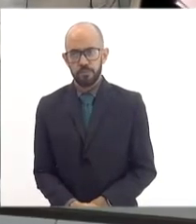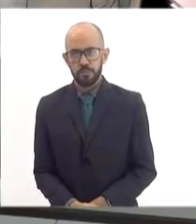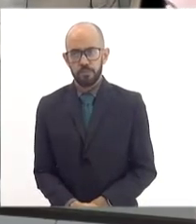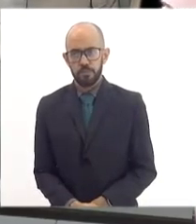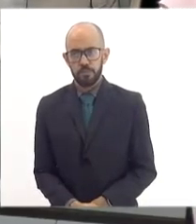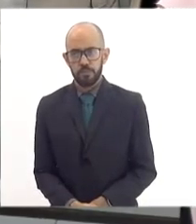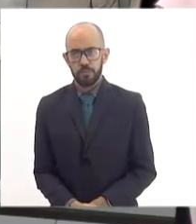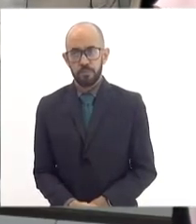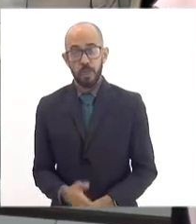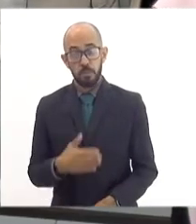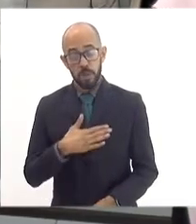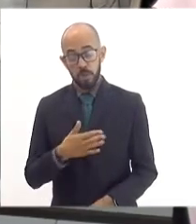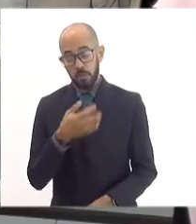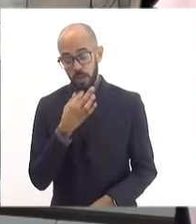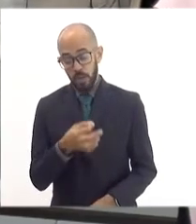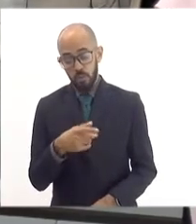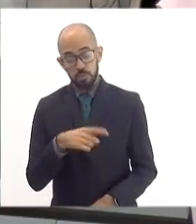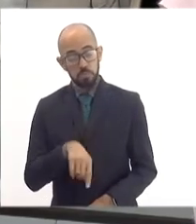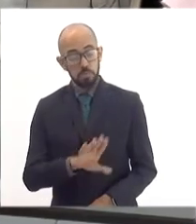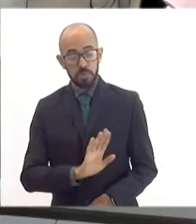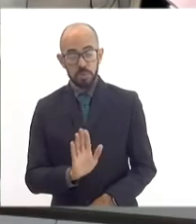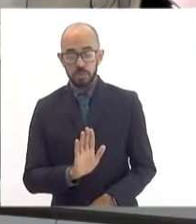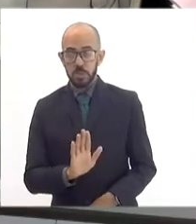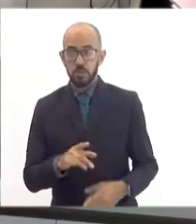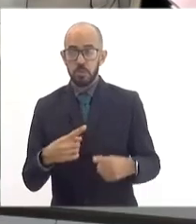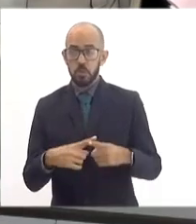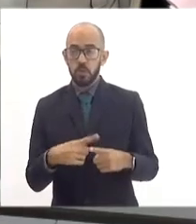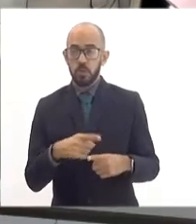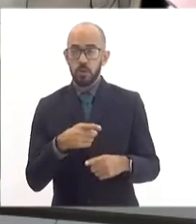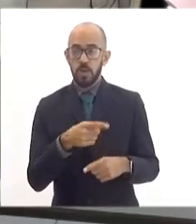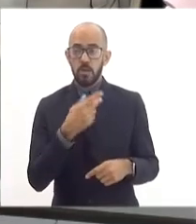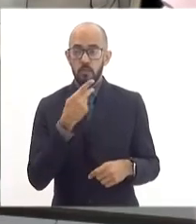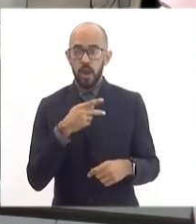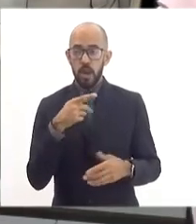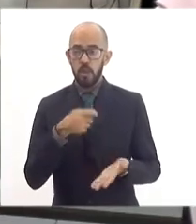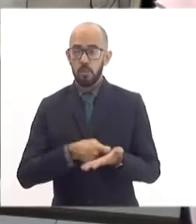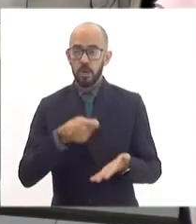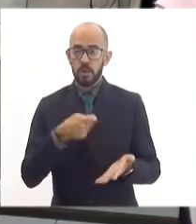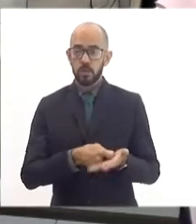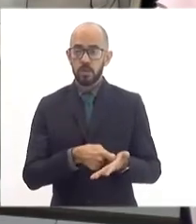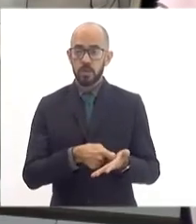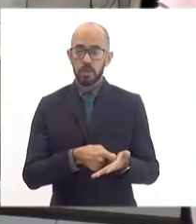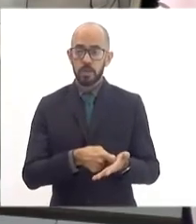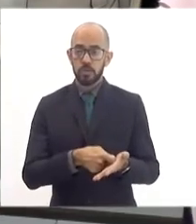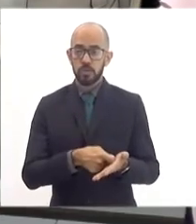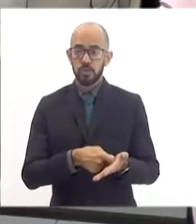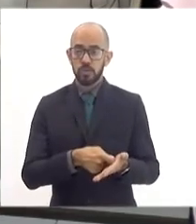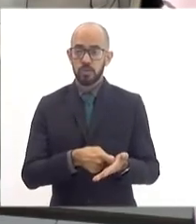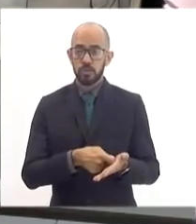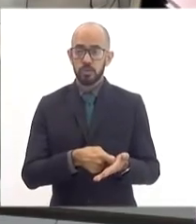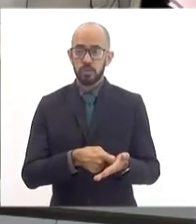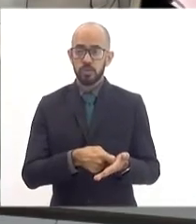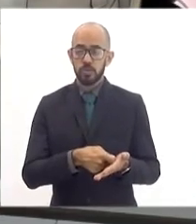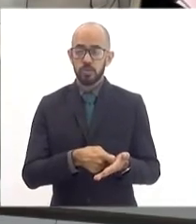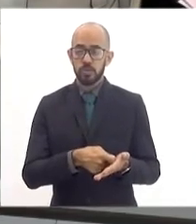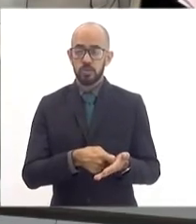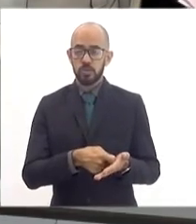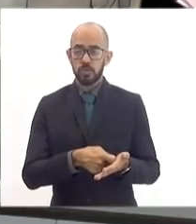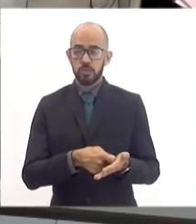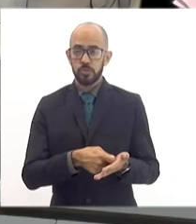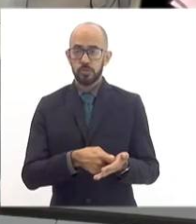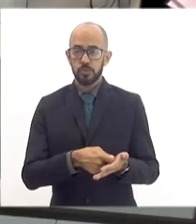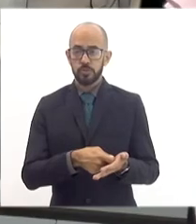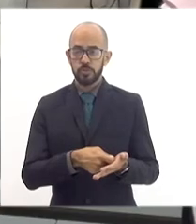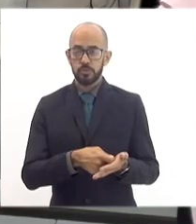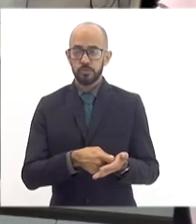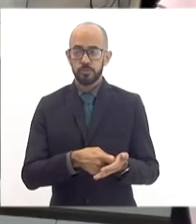a nosso juízo, não haveria necessidade, porque ele trata da obrigatoriedade de sujeitar